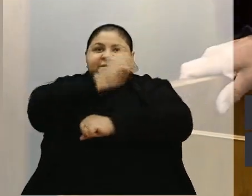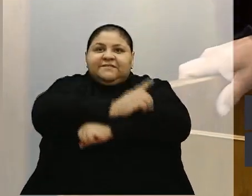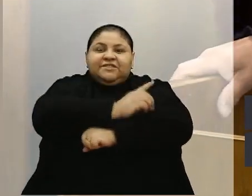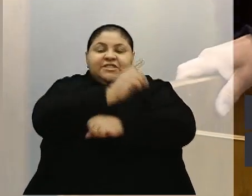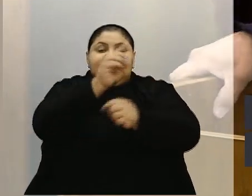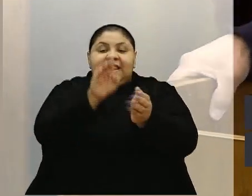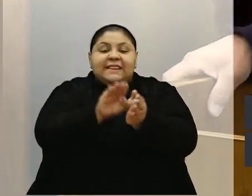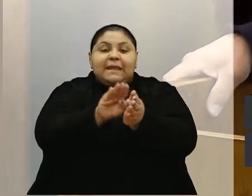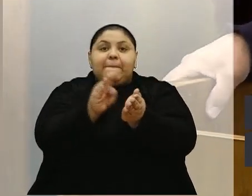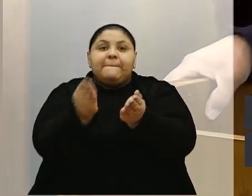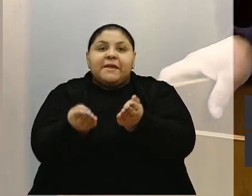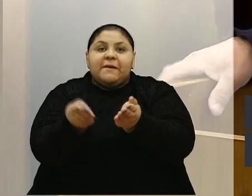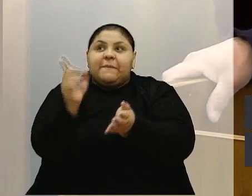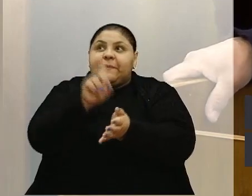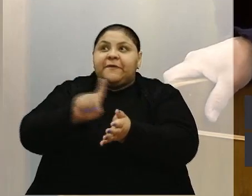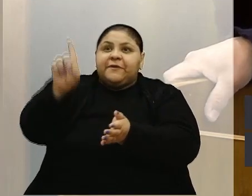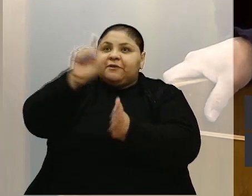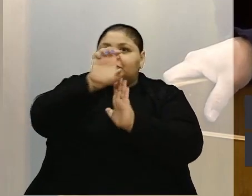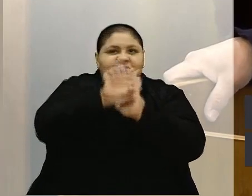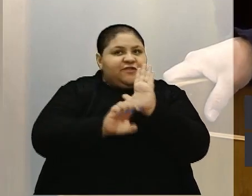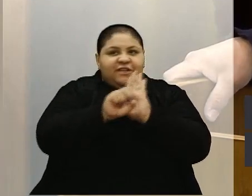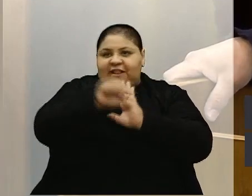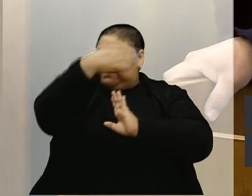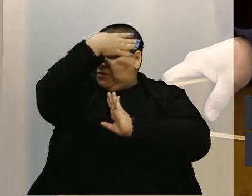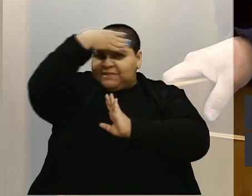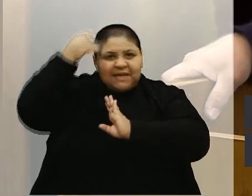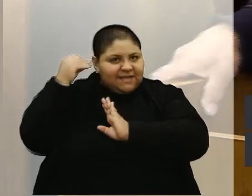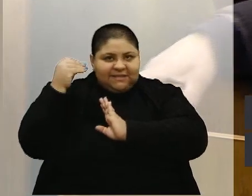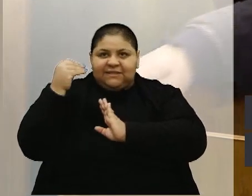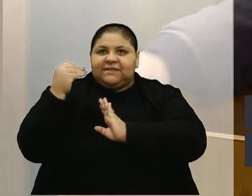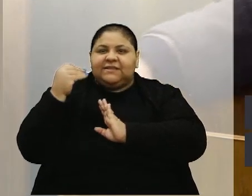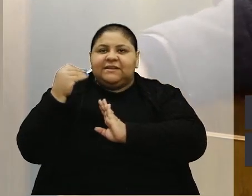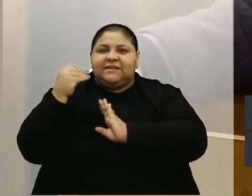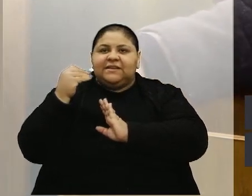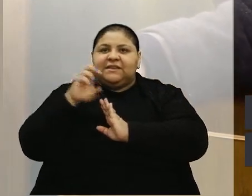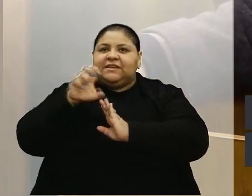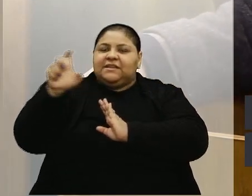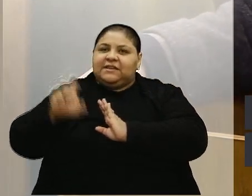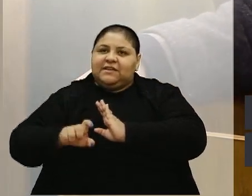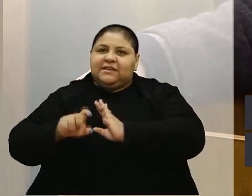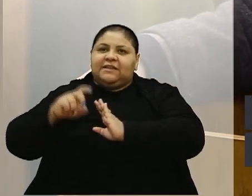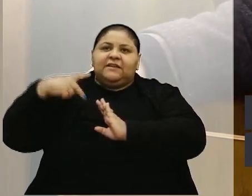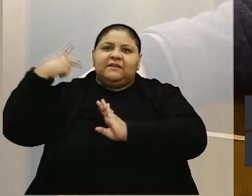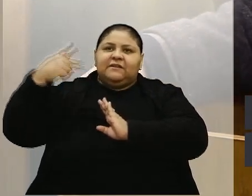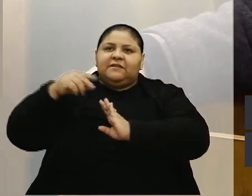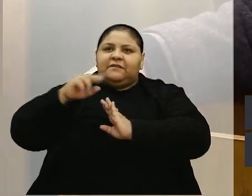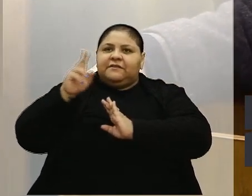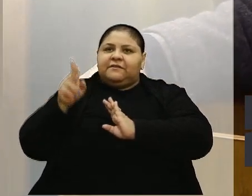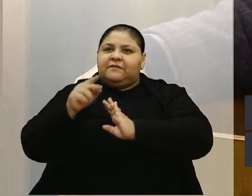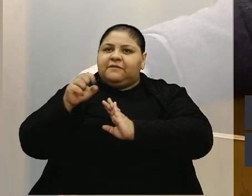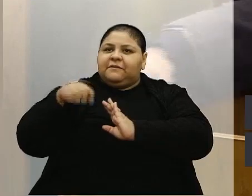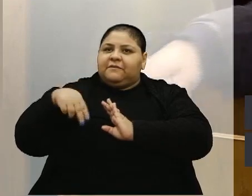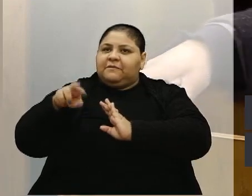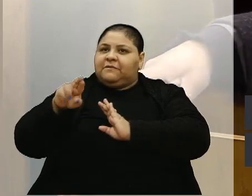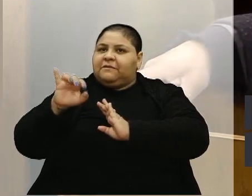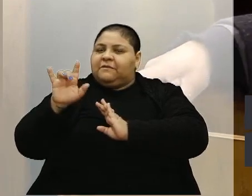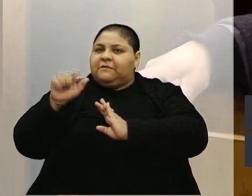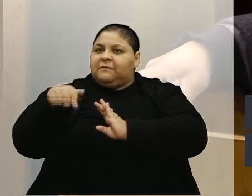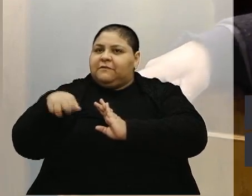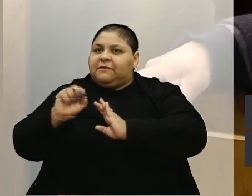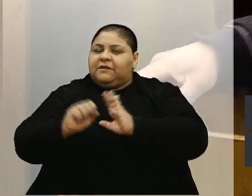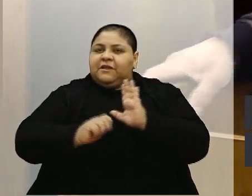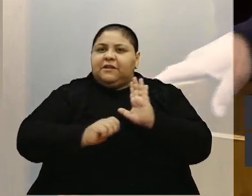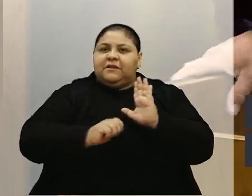Sagrada. Isso os evangélicos não esquecem, viu, Fiuza? Ao ex-vereador Henrique Silva colocou o segundo projeto, o Dia do